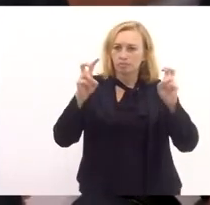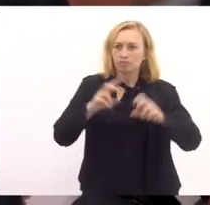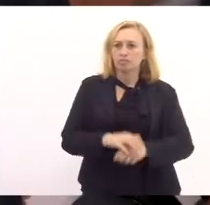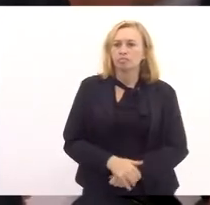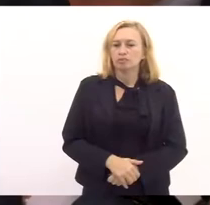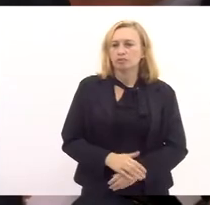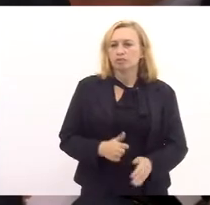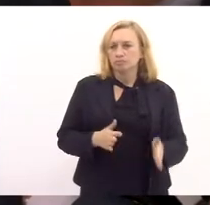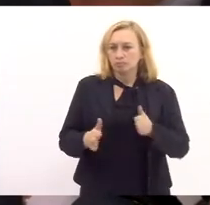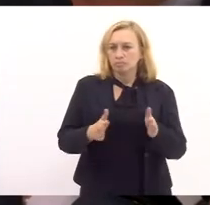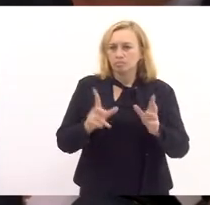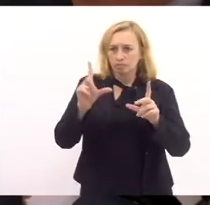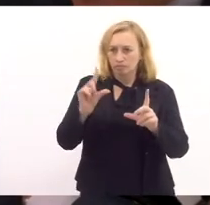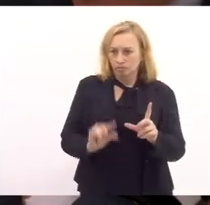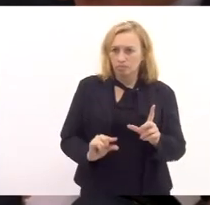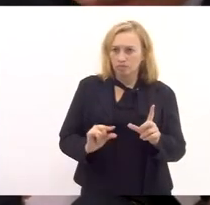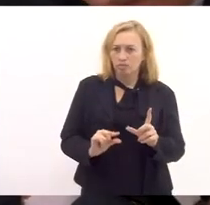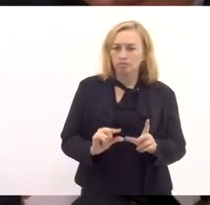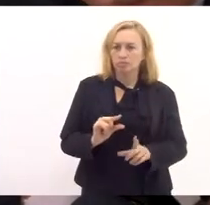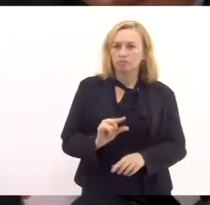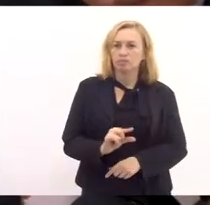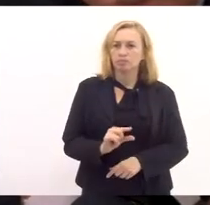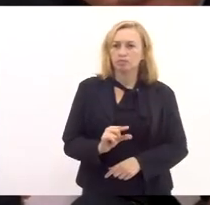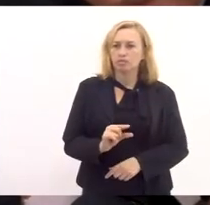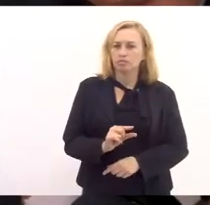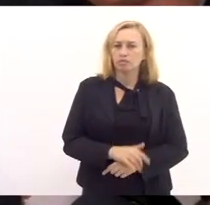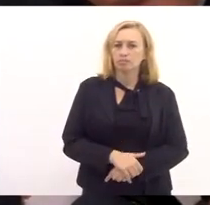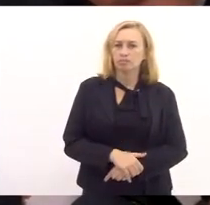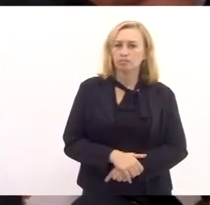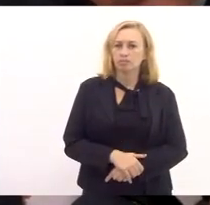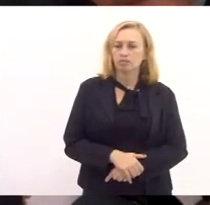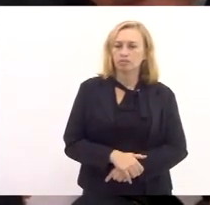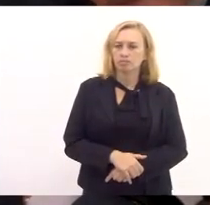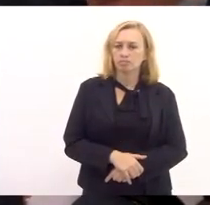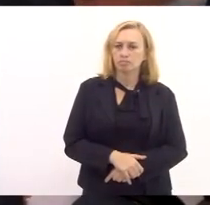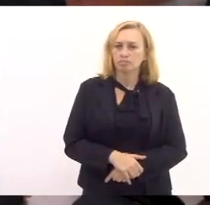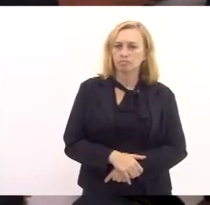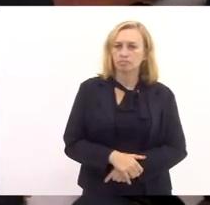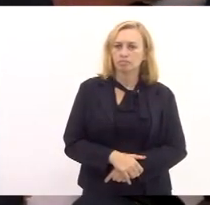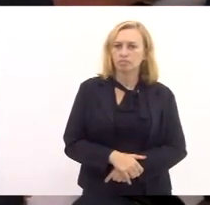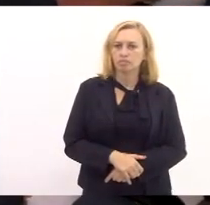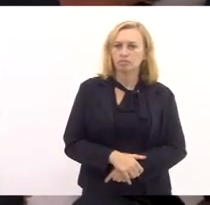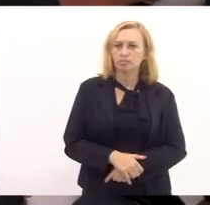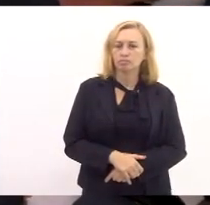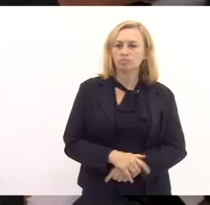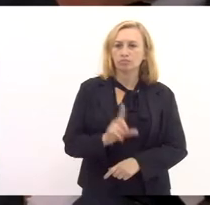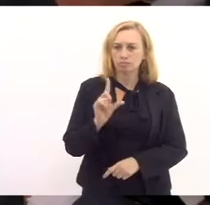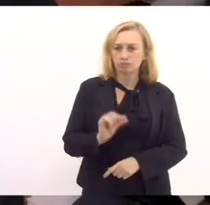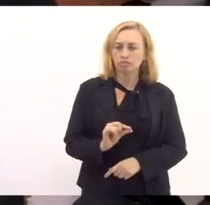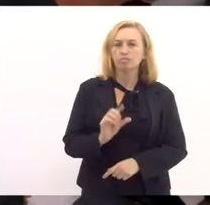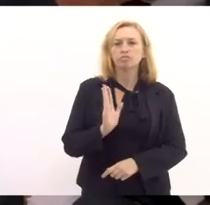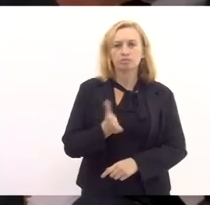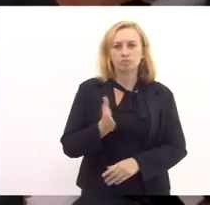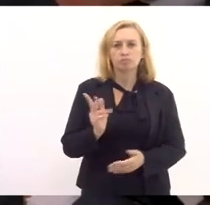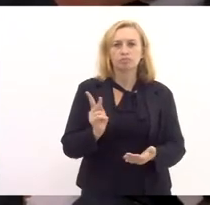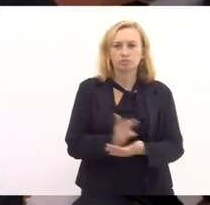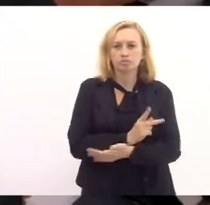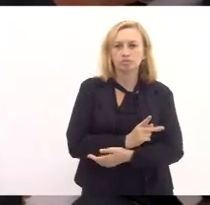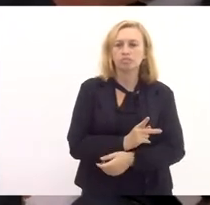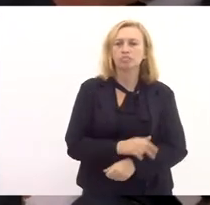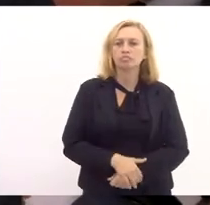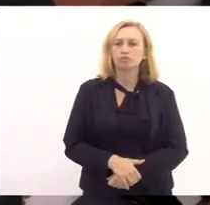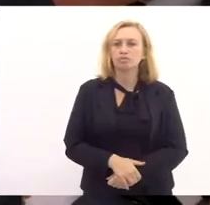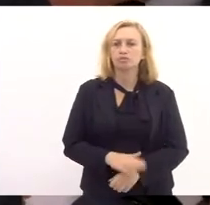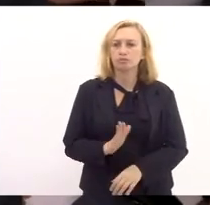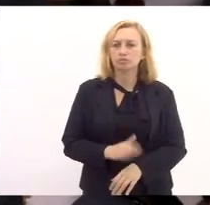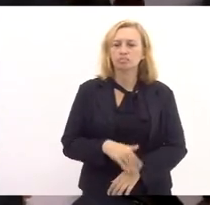esse prazo vai ser reduzido, eu tenho assim, franca crença, credibilidade que ele será reduzido, como já foi, e mais vai ser mais